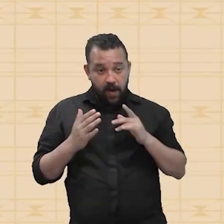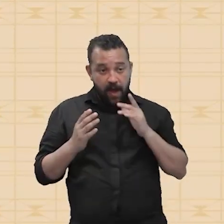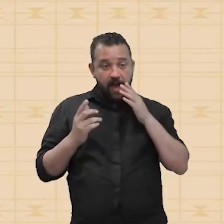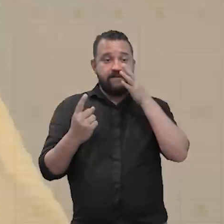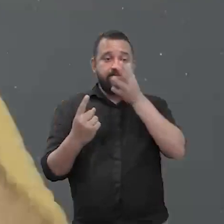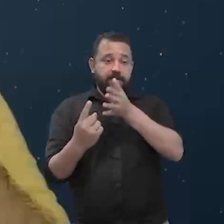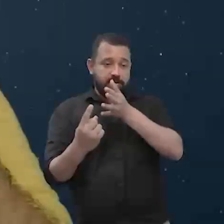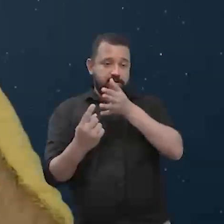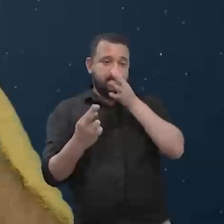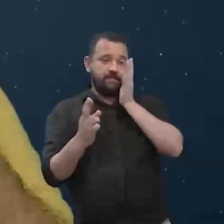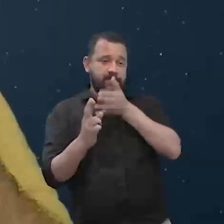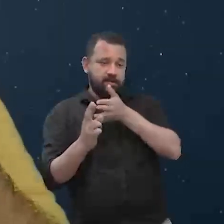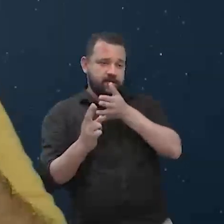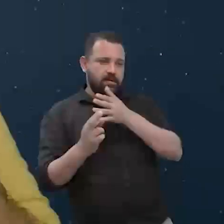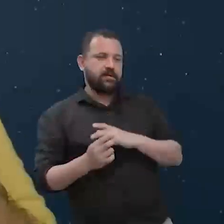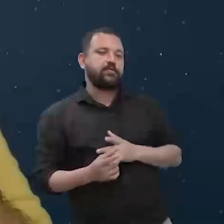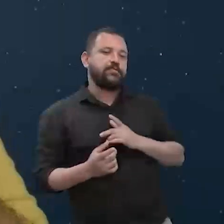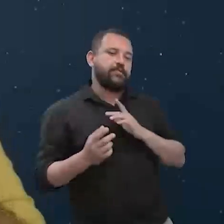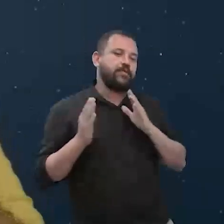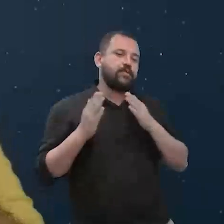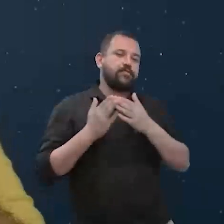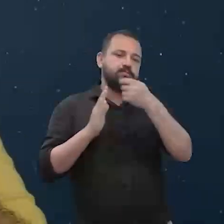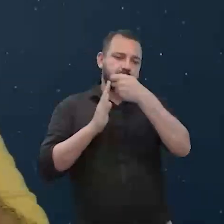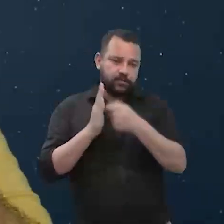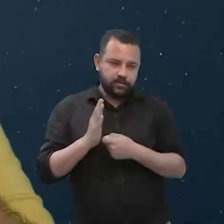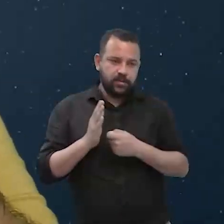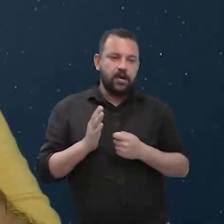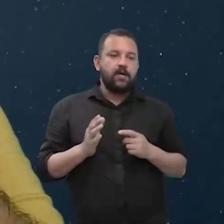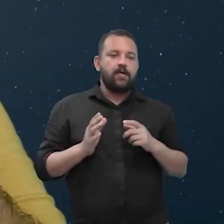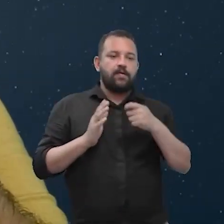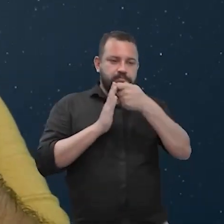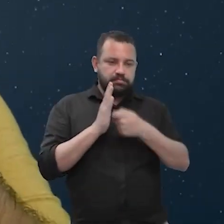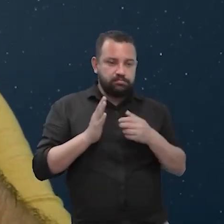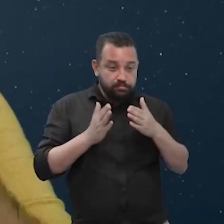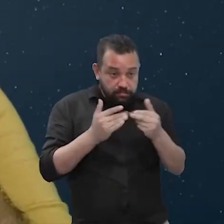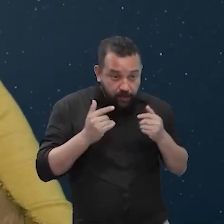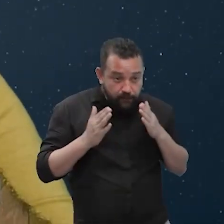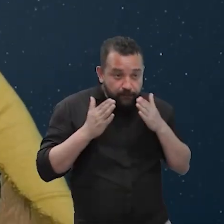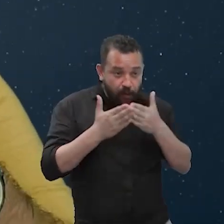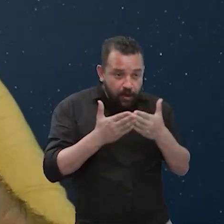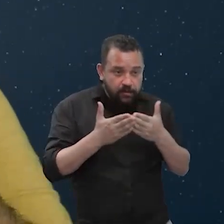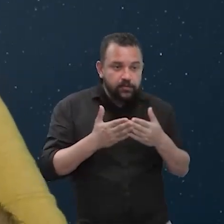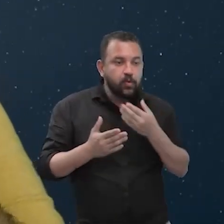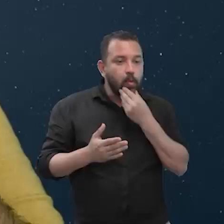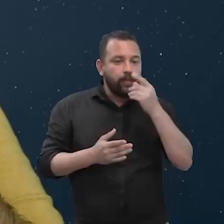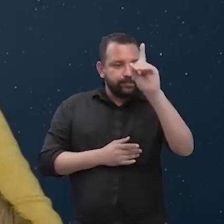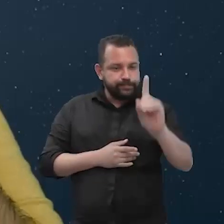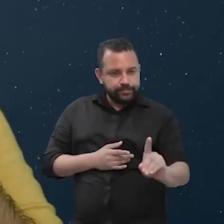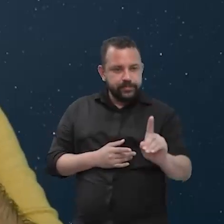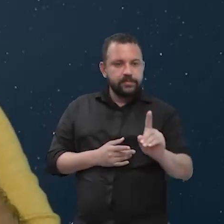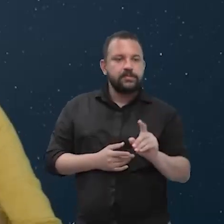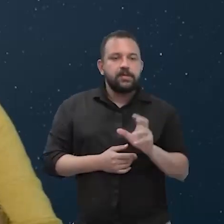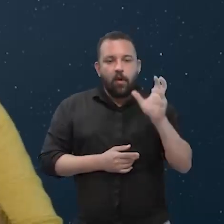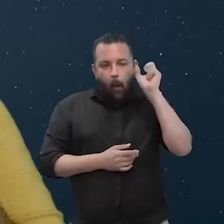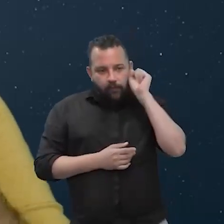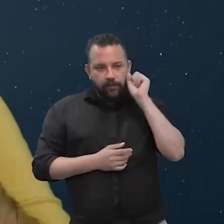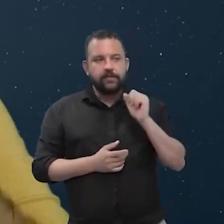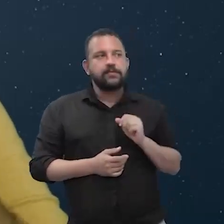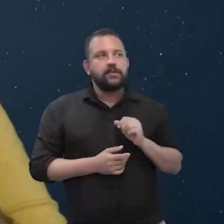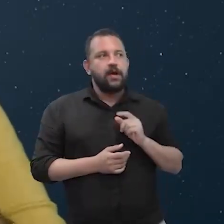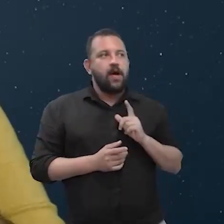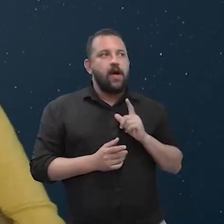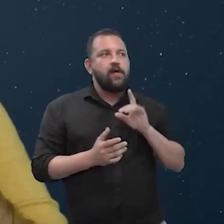foco no contexto. Função apelativa, foco no interlocutor. Função